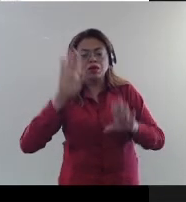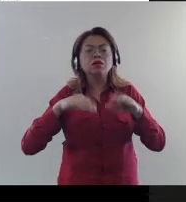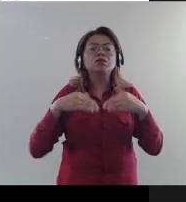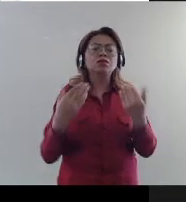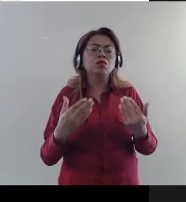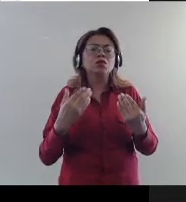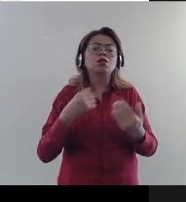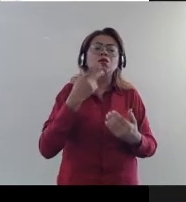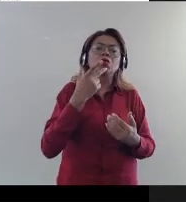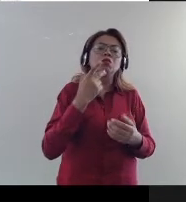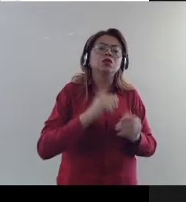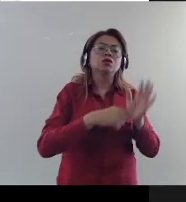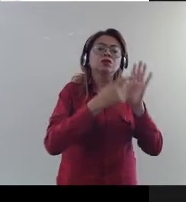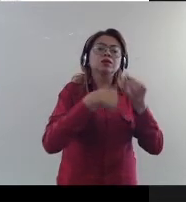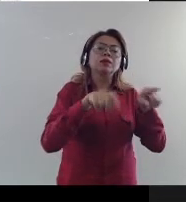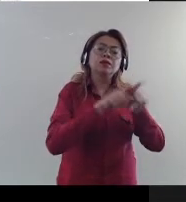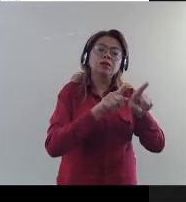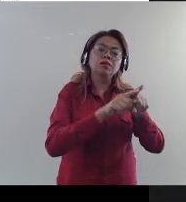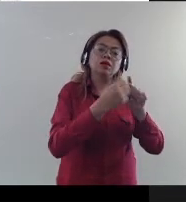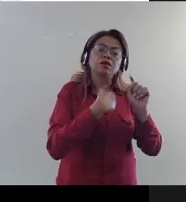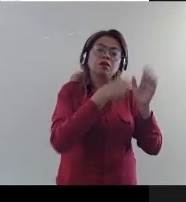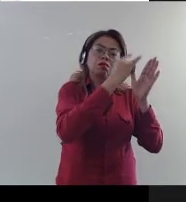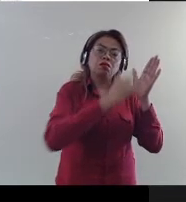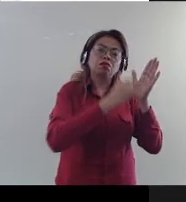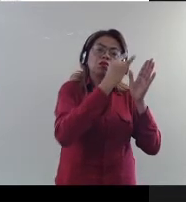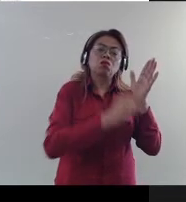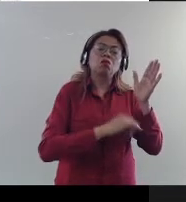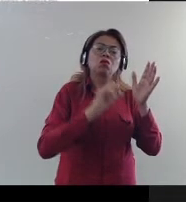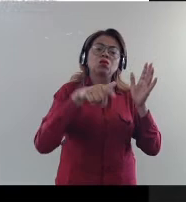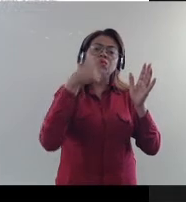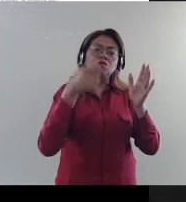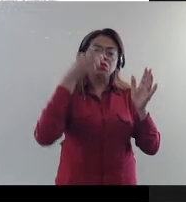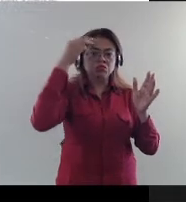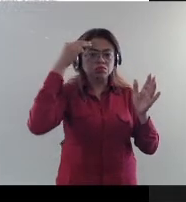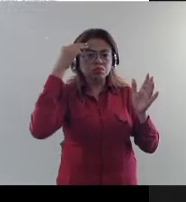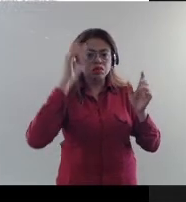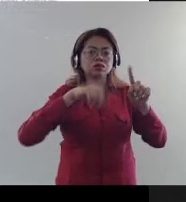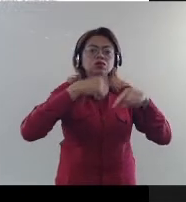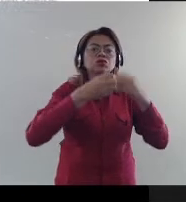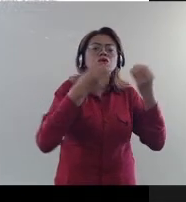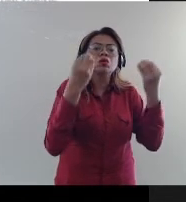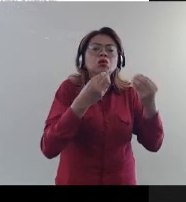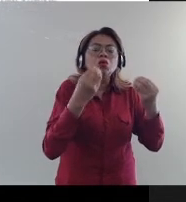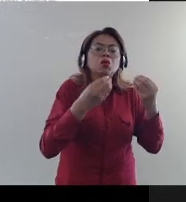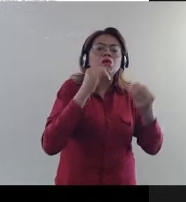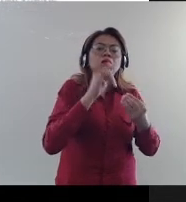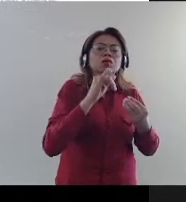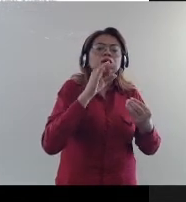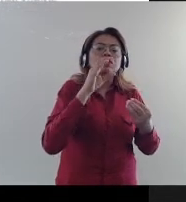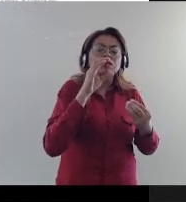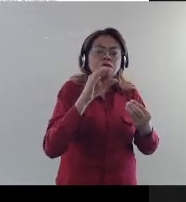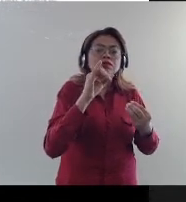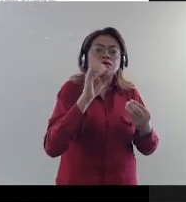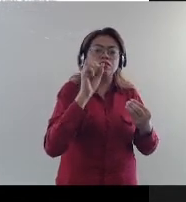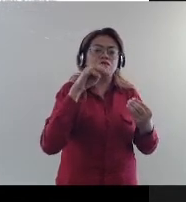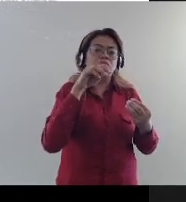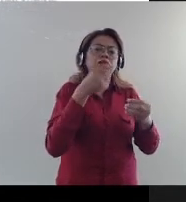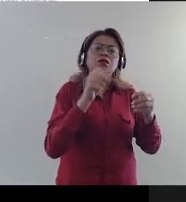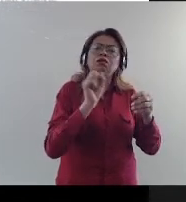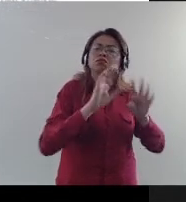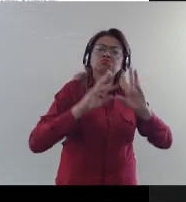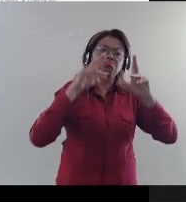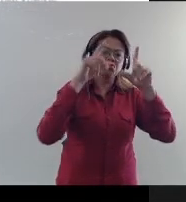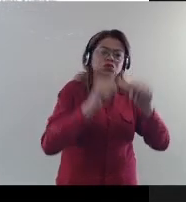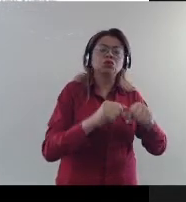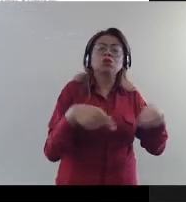um memorial de tribunais superiores falando sobre ISS, explicando aí a diferença, todo o ciclo aqui na área de coleta de exames,